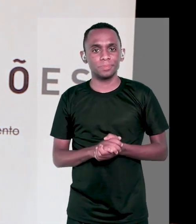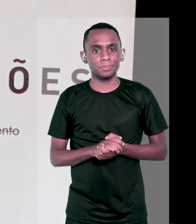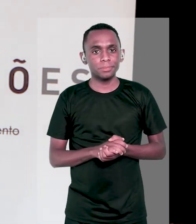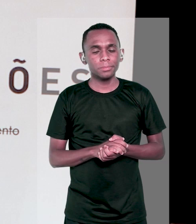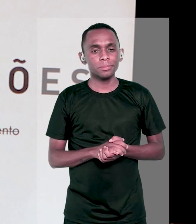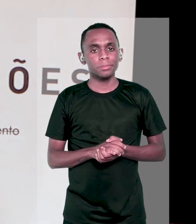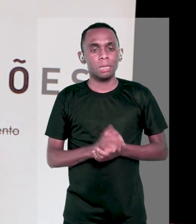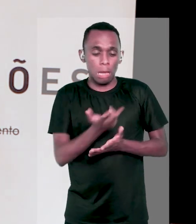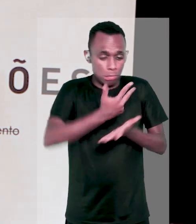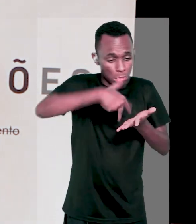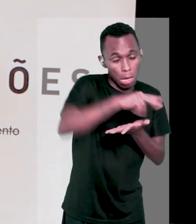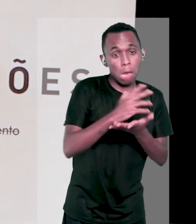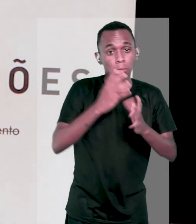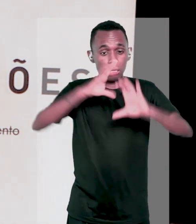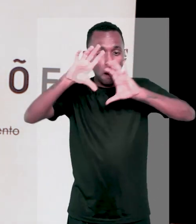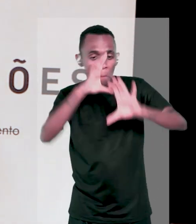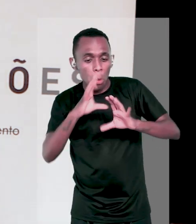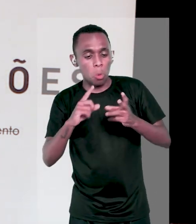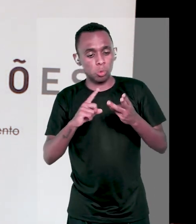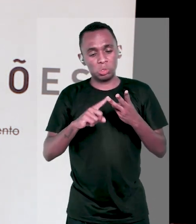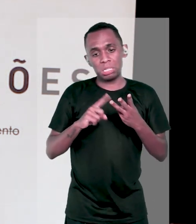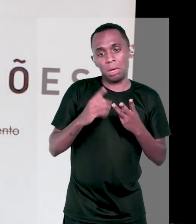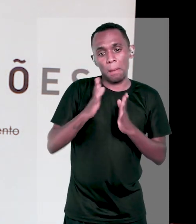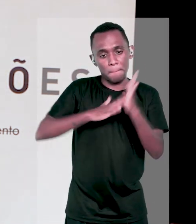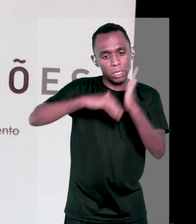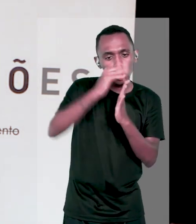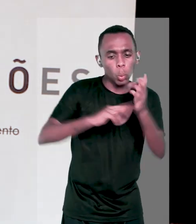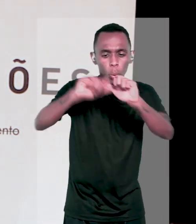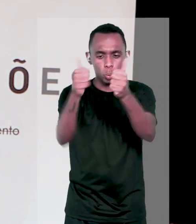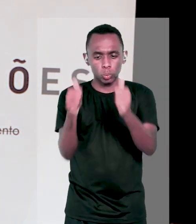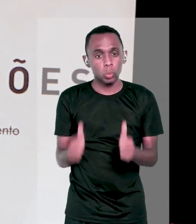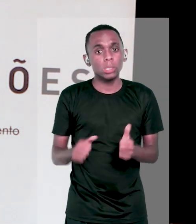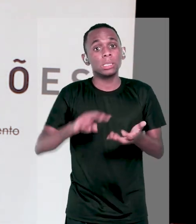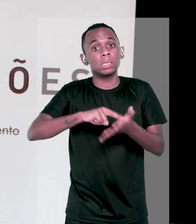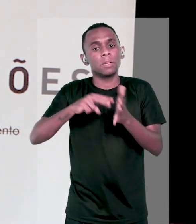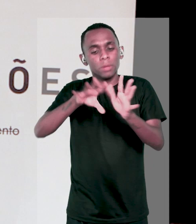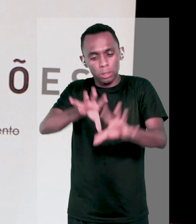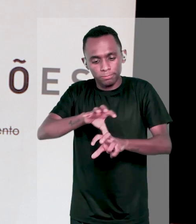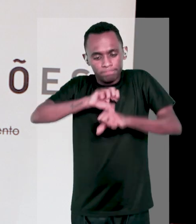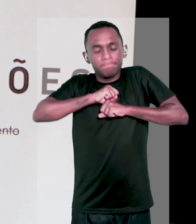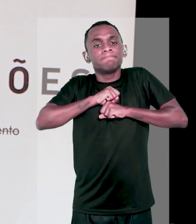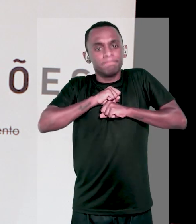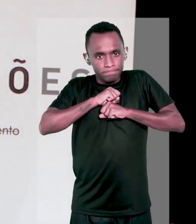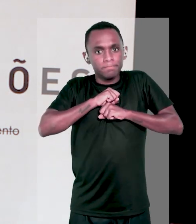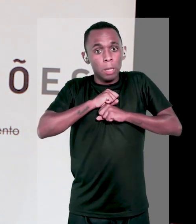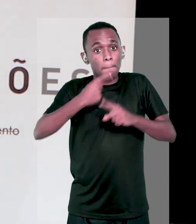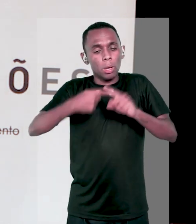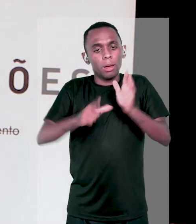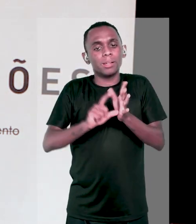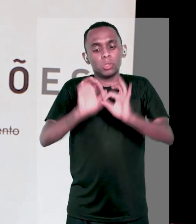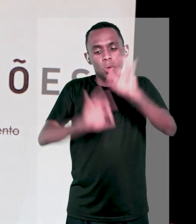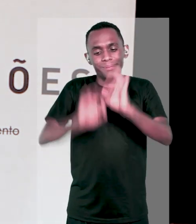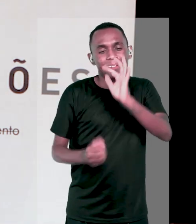a dança a música uma pintura uma escultura desencadeiam graças a materialidade da